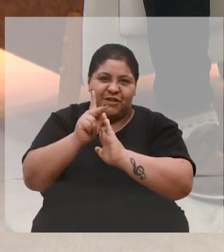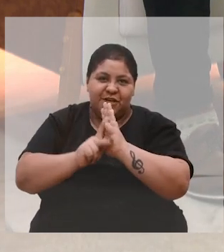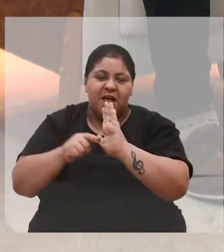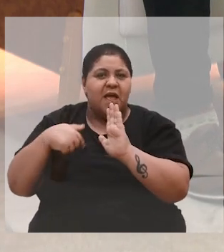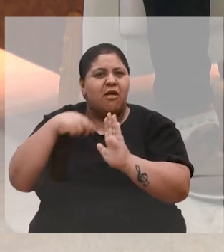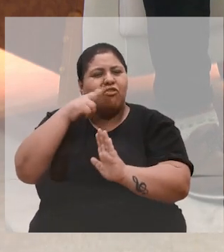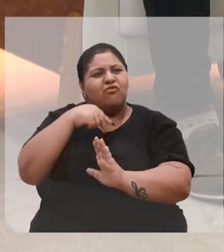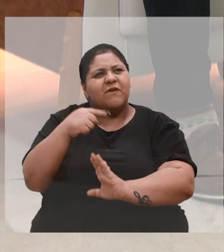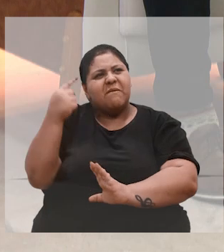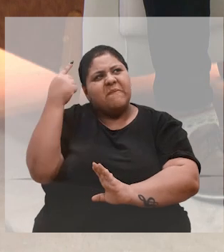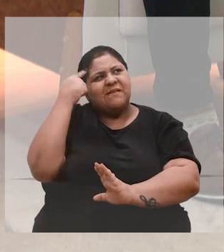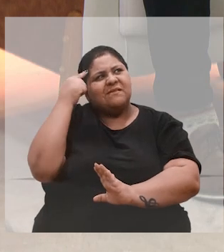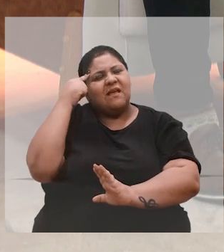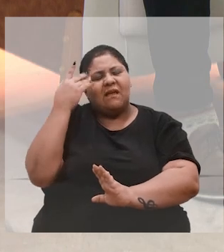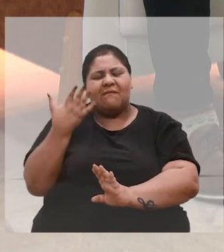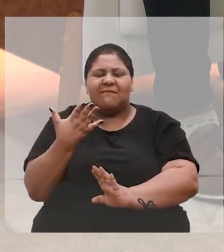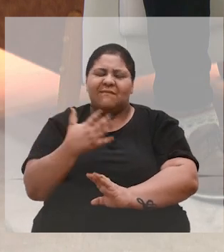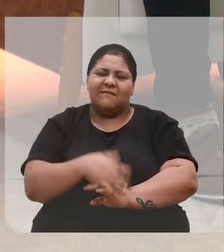nunca pensei nisso.